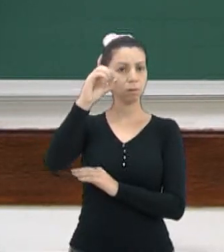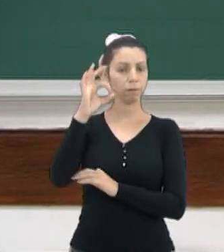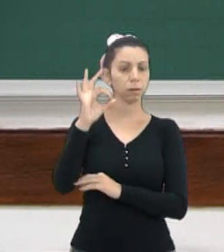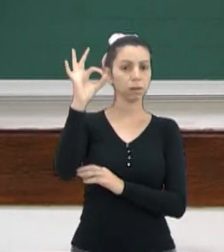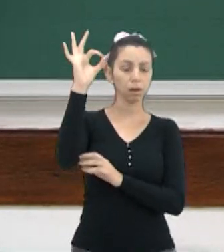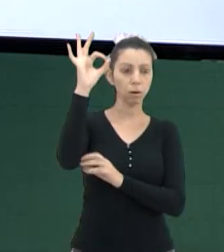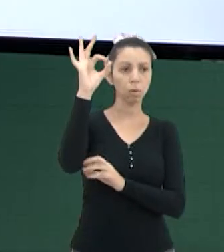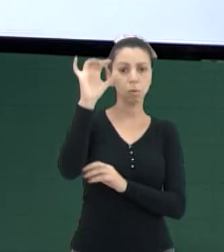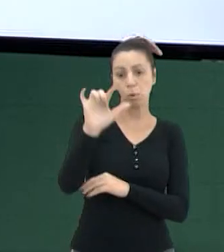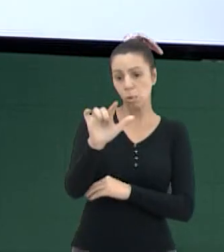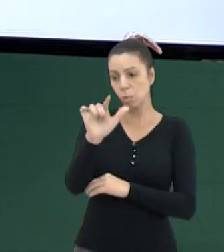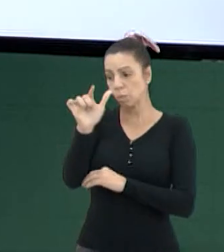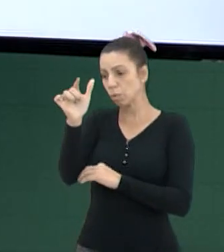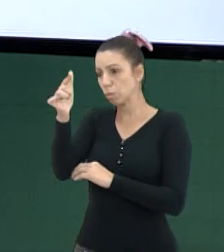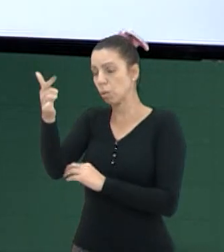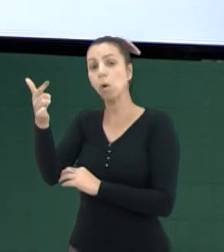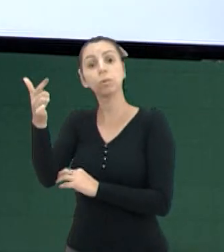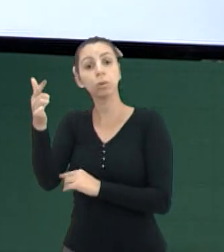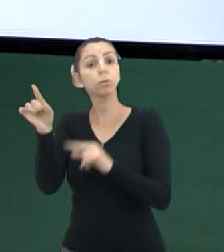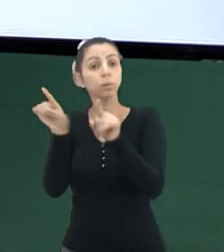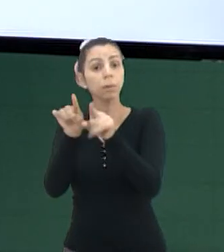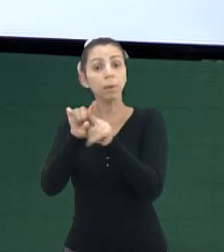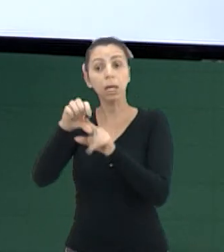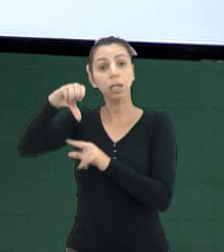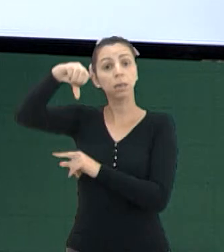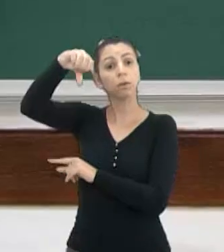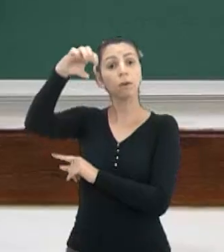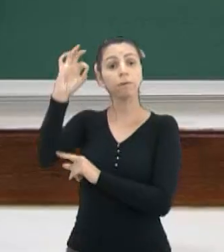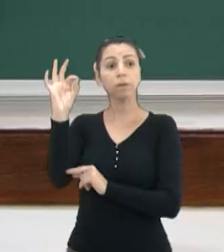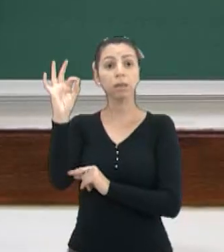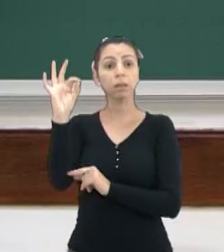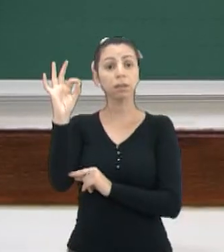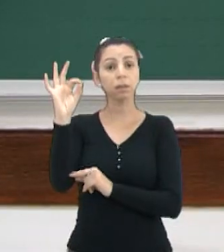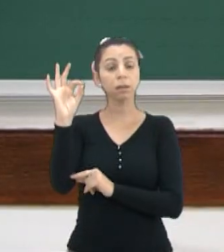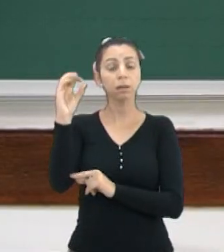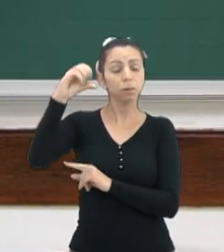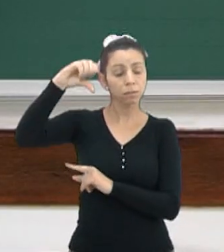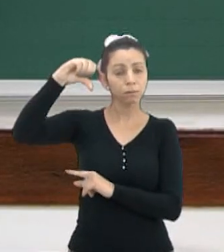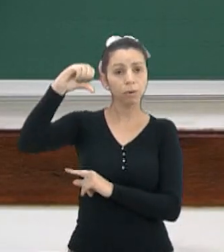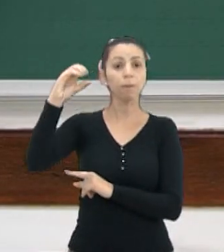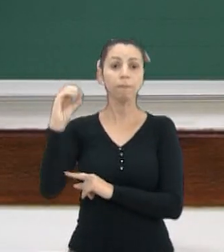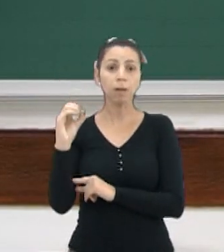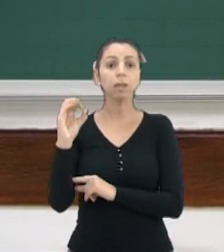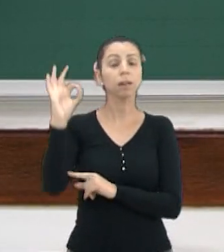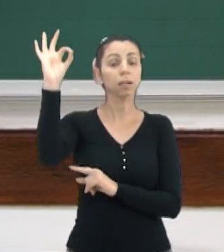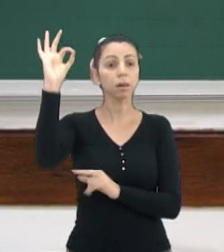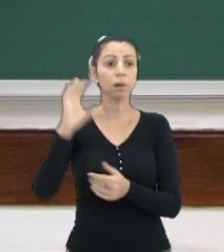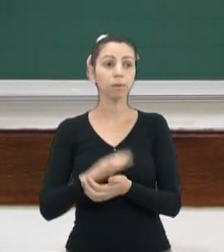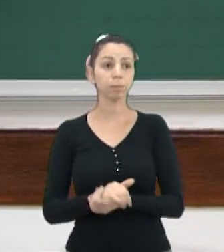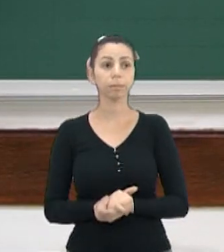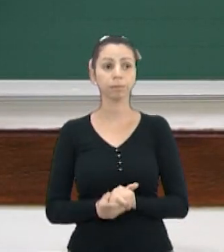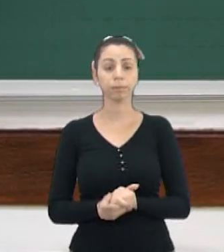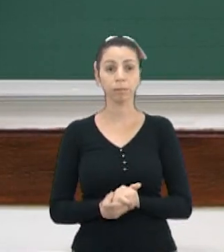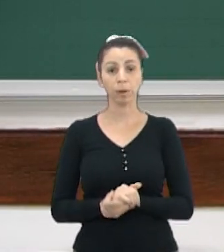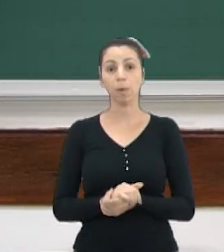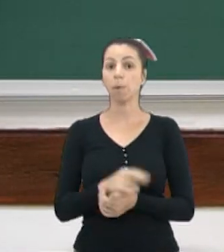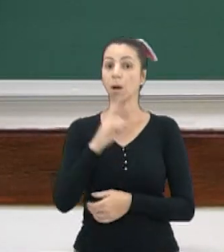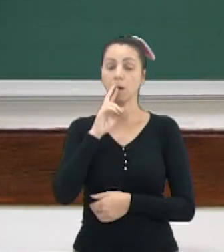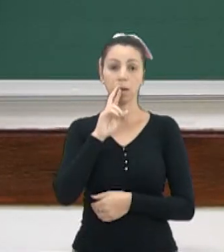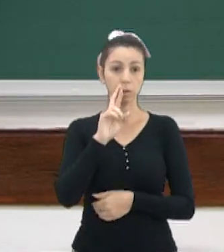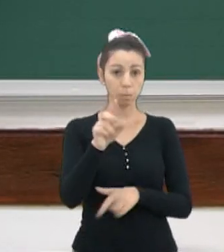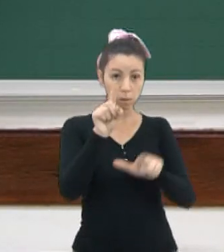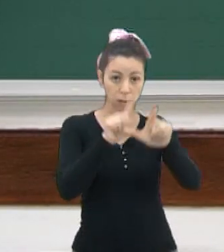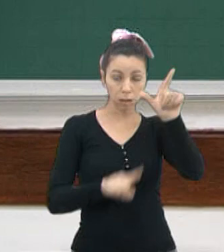o outro lado, M2, também terá uma medida de 90 graus. Então, a minha resposta vai ser letra